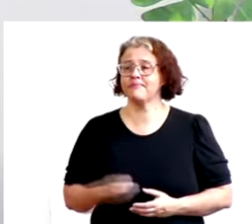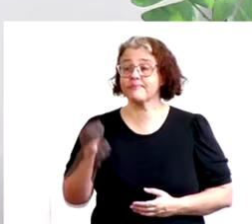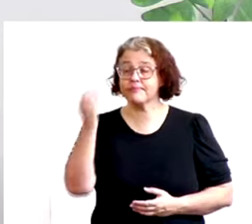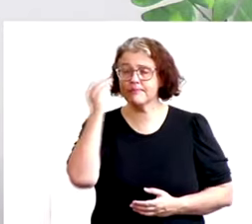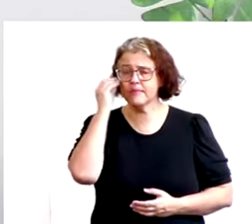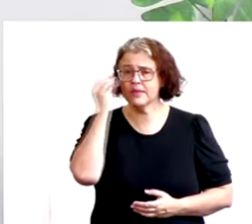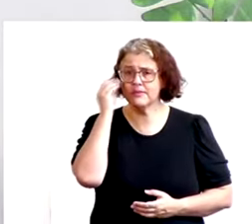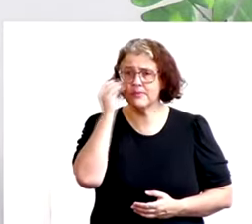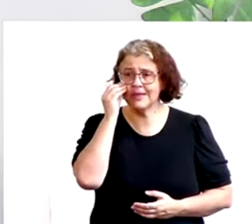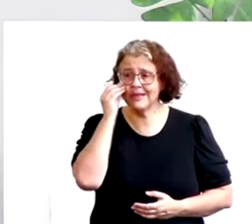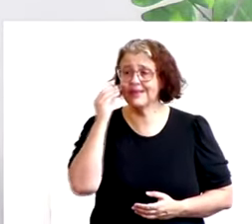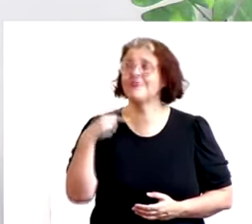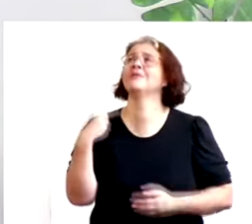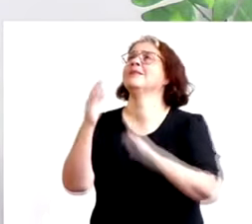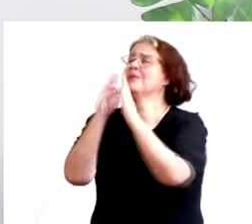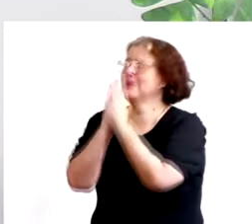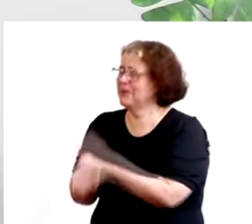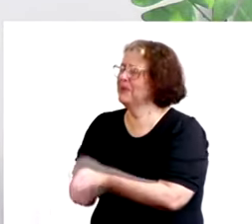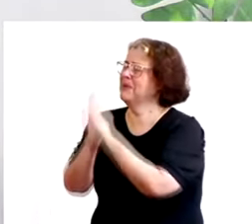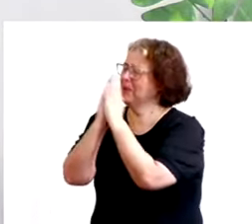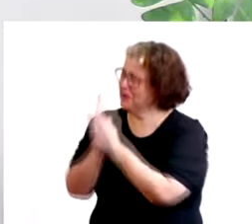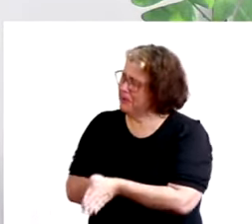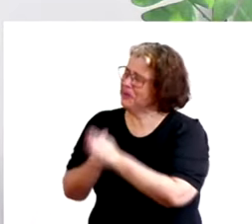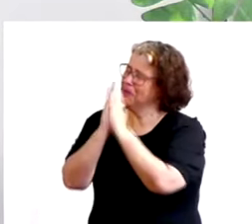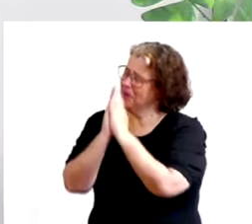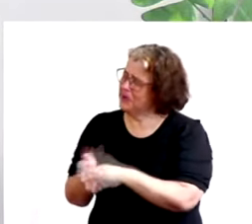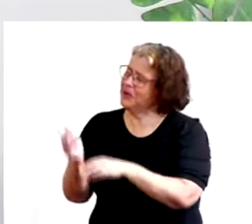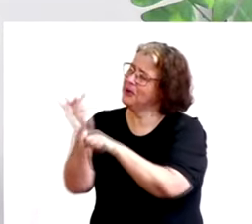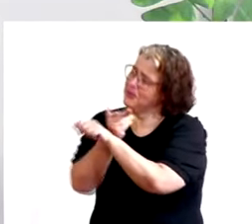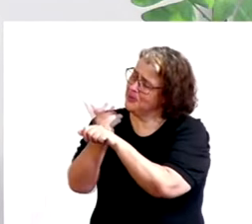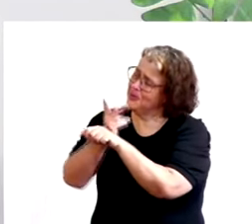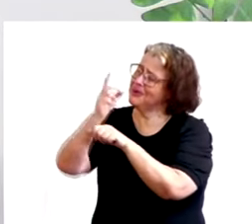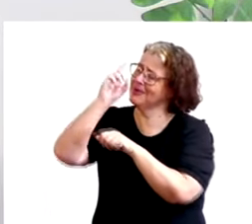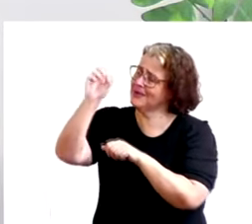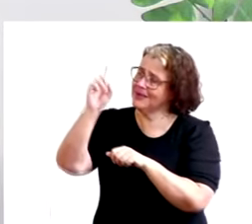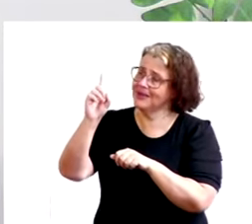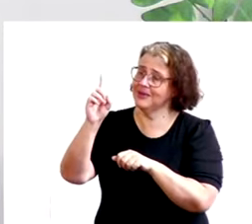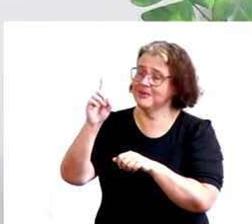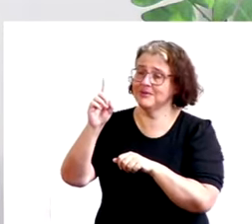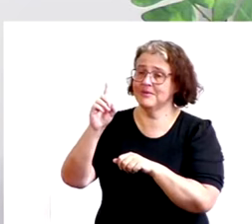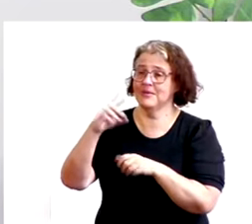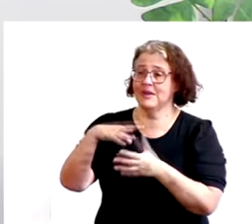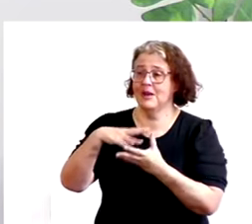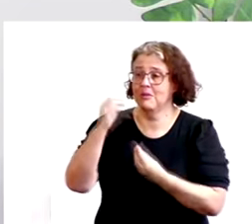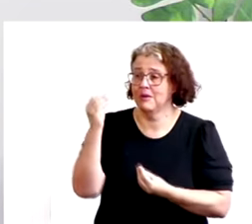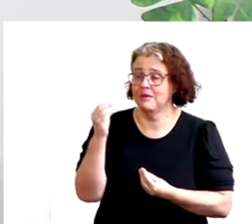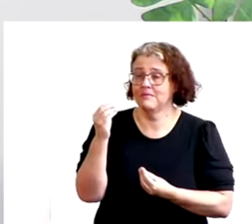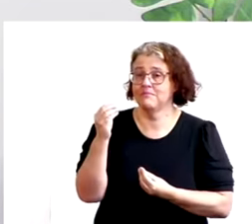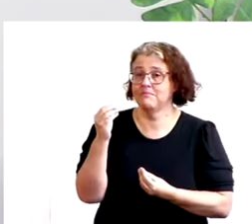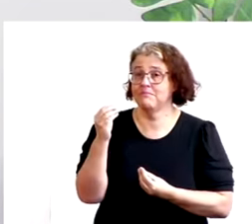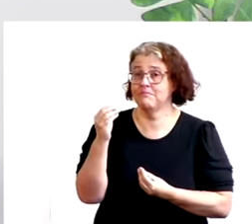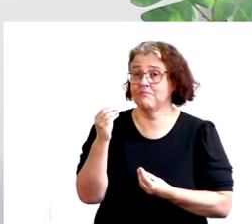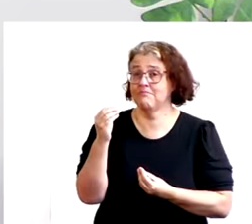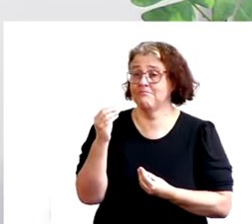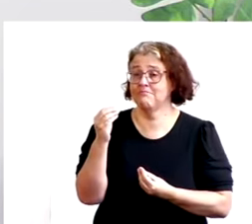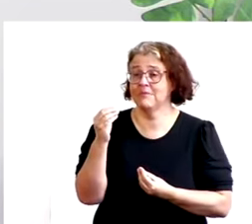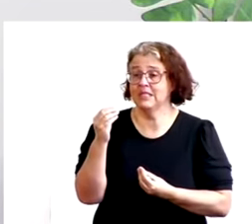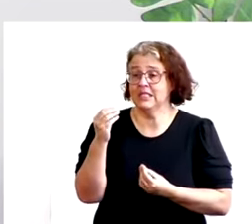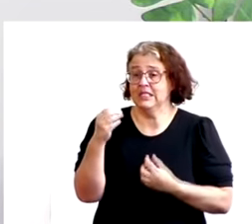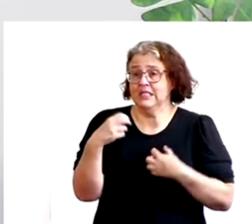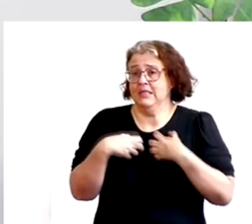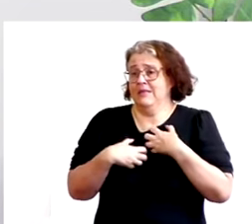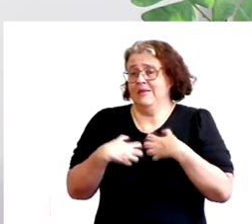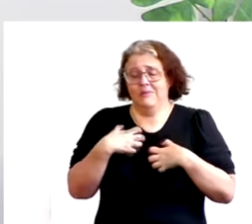onde você Ora ora ora busca Deus e parece que a alma está atormentada